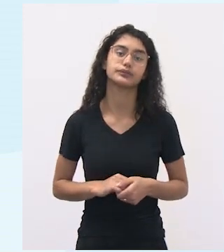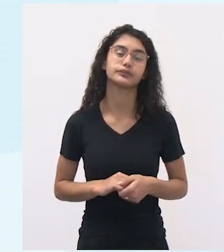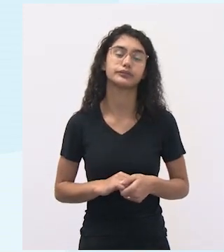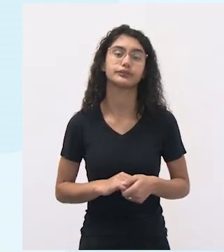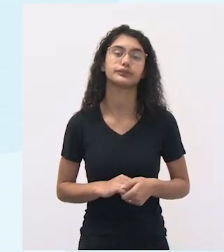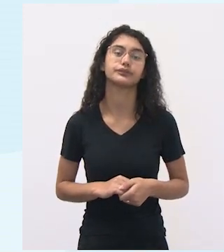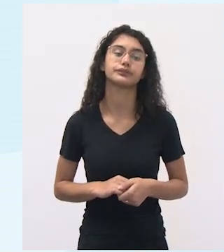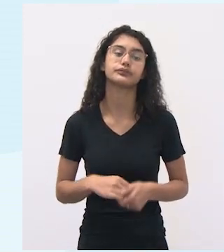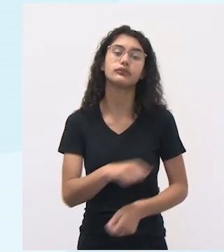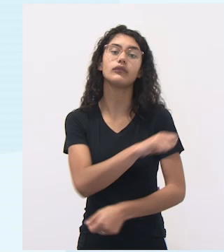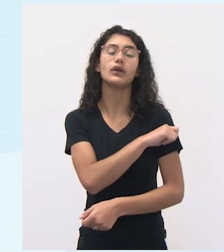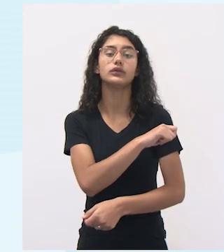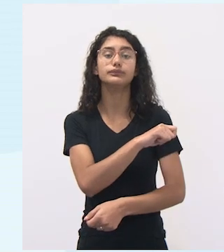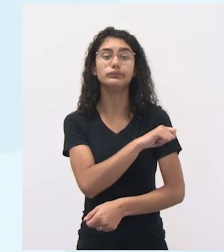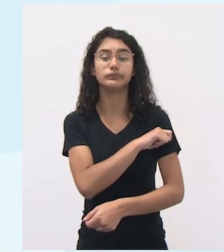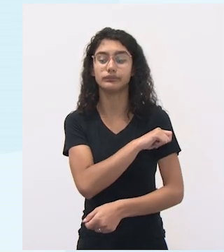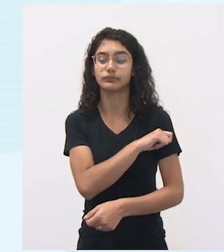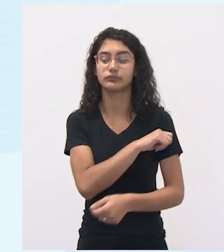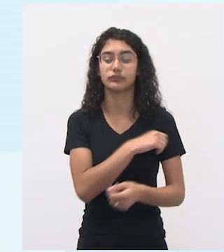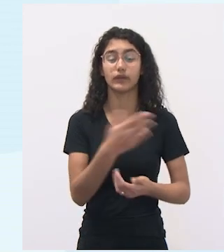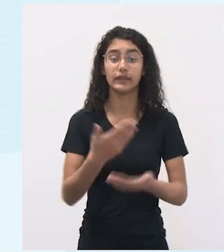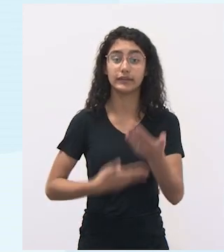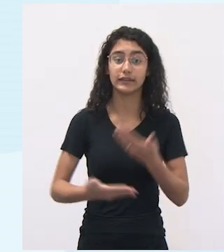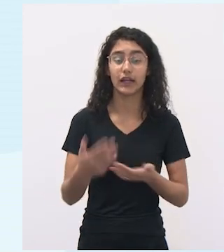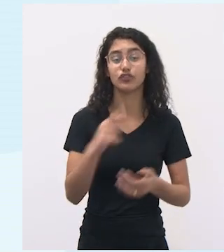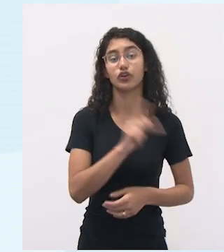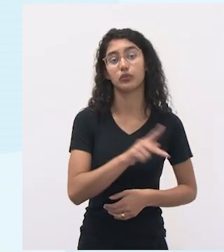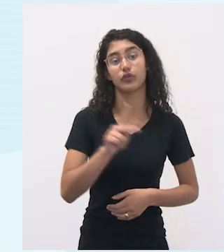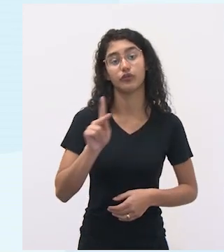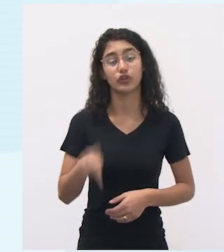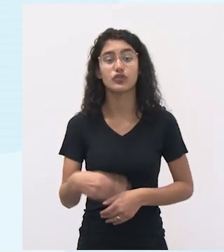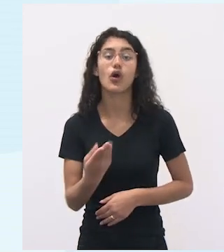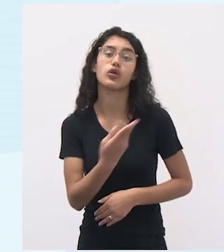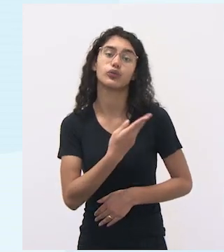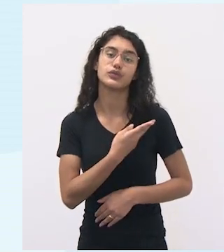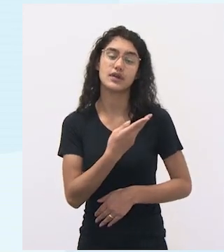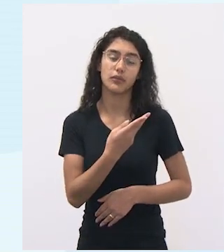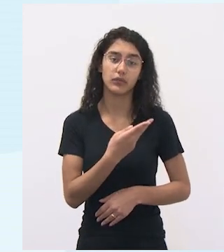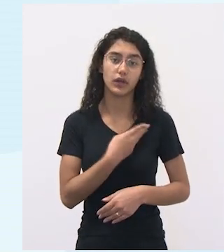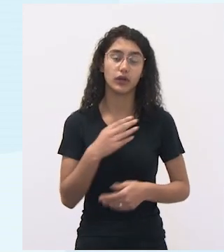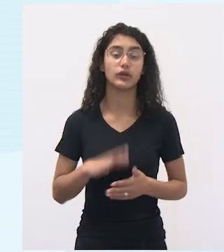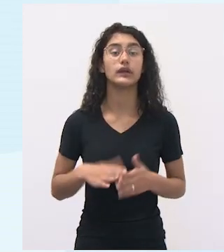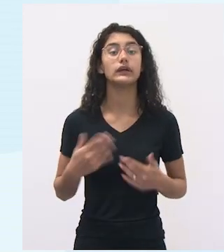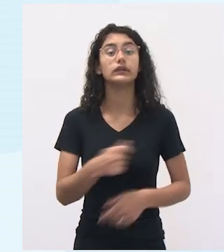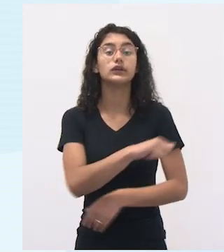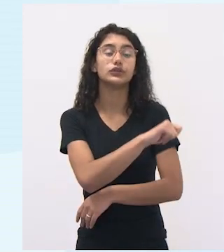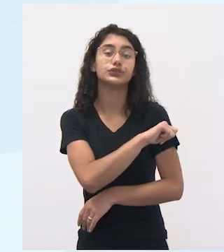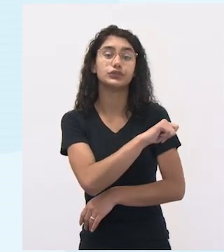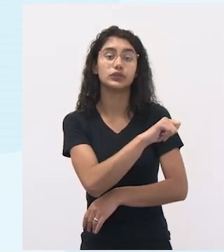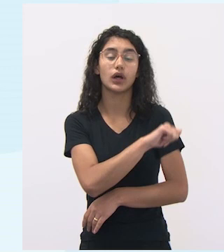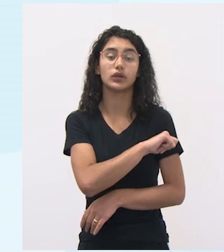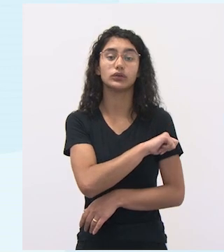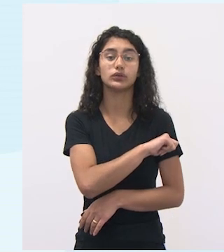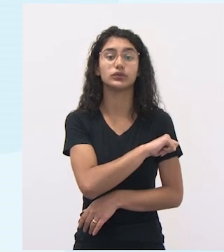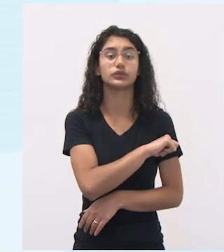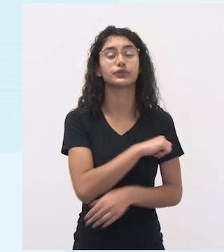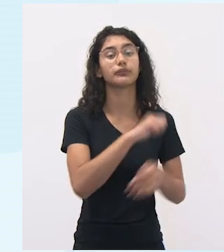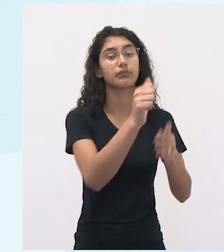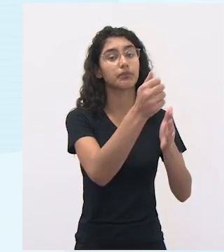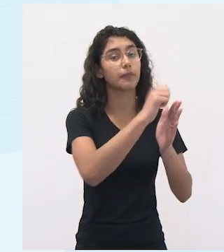a oportunidade de interagir com os professores, interagir com seus colegas. Então, esses alunos tiveram as